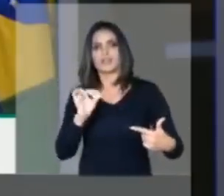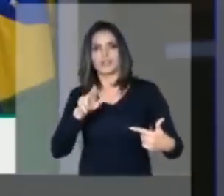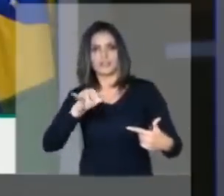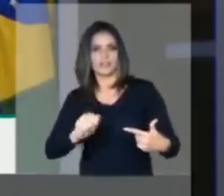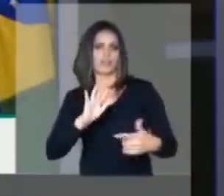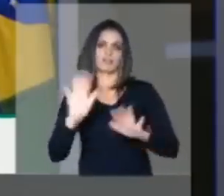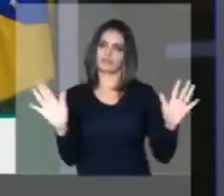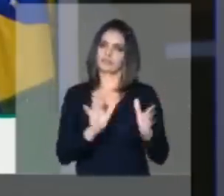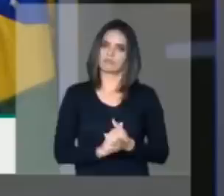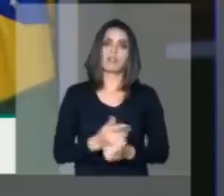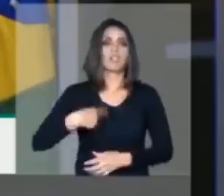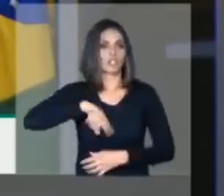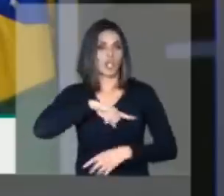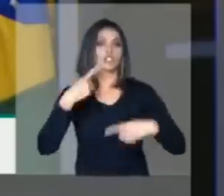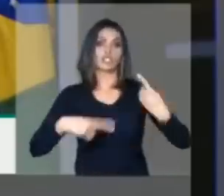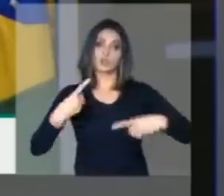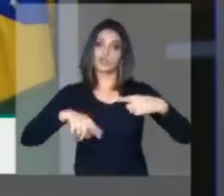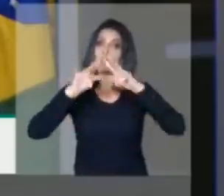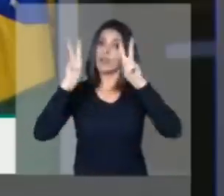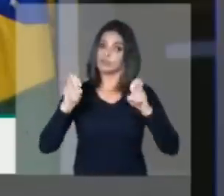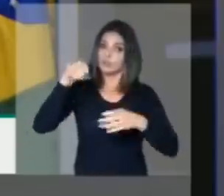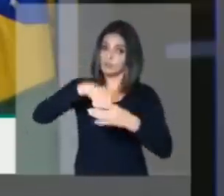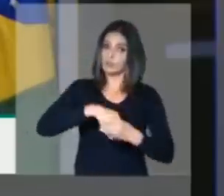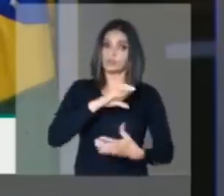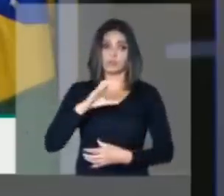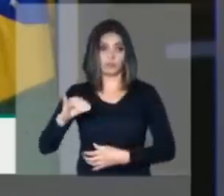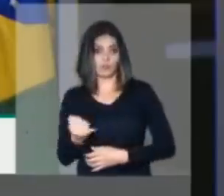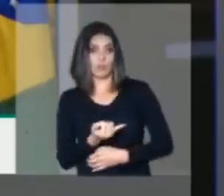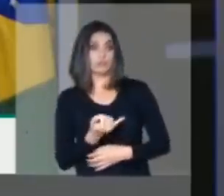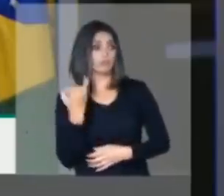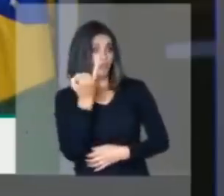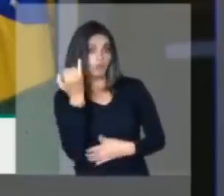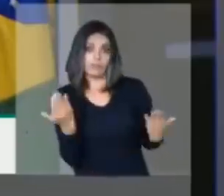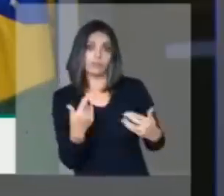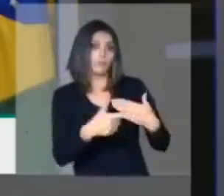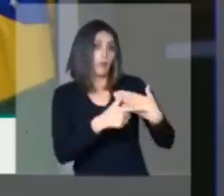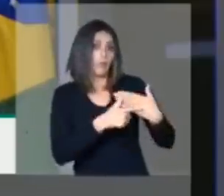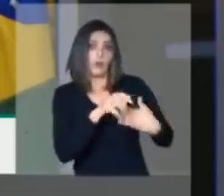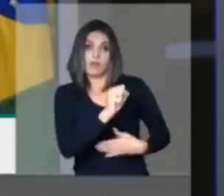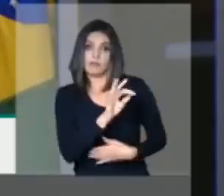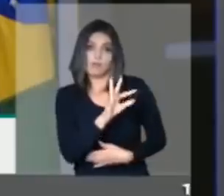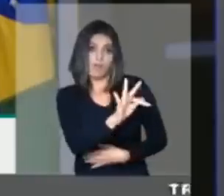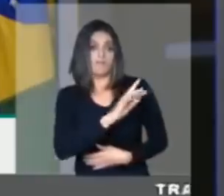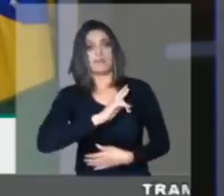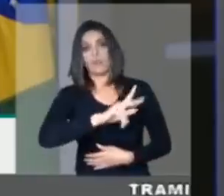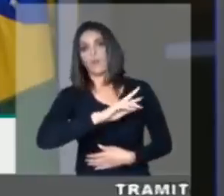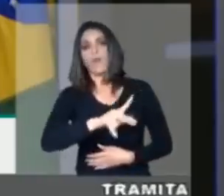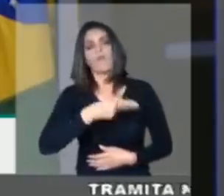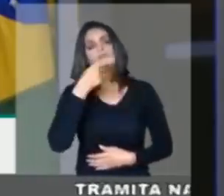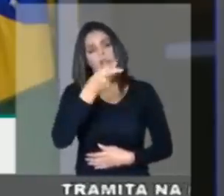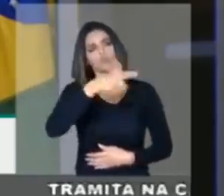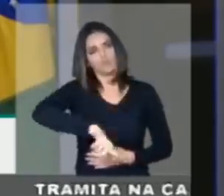todo sentido o parlamento tratar dessa matéria nesse momento, porque não é papel do Supremo Tribunal Federal, e isso, não me canso de